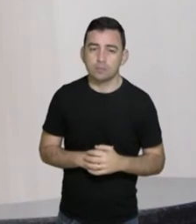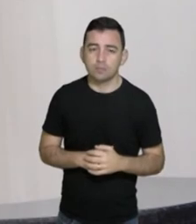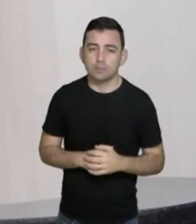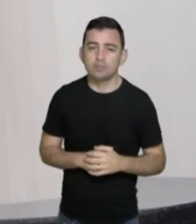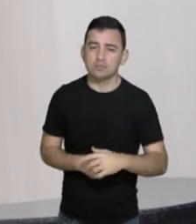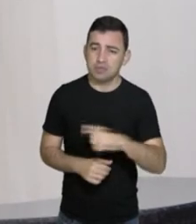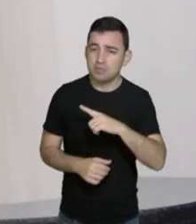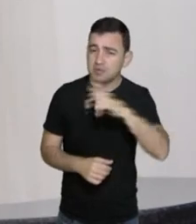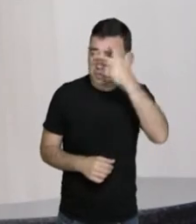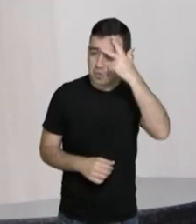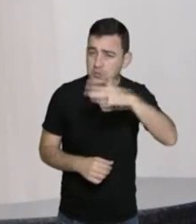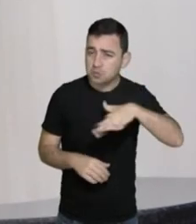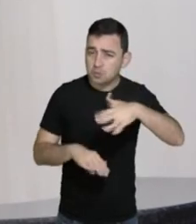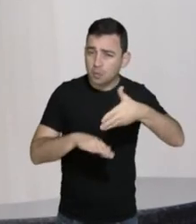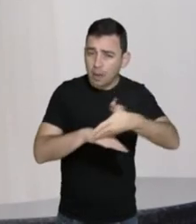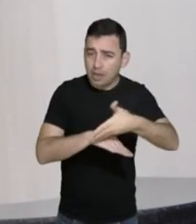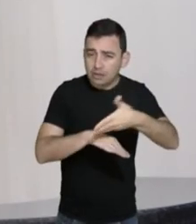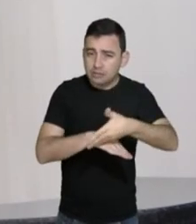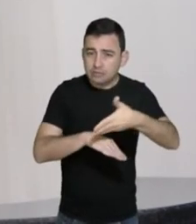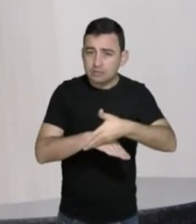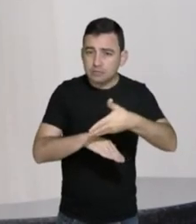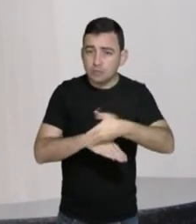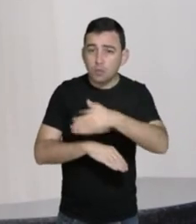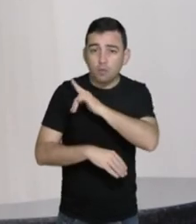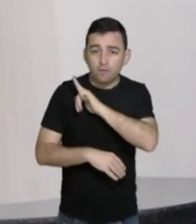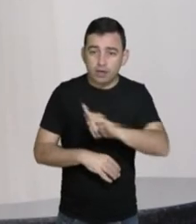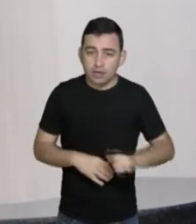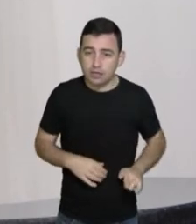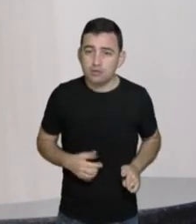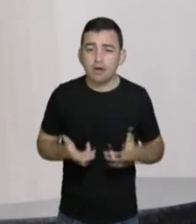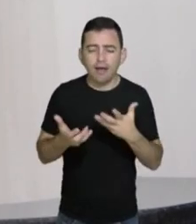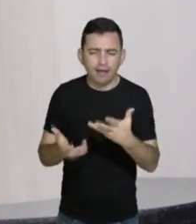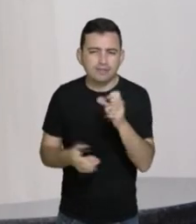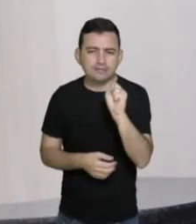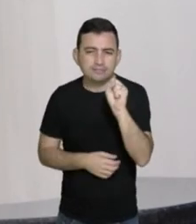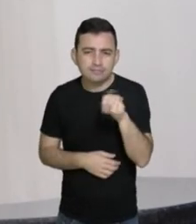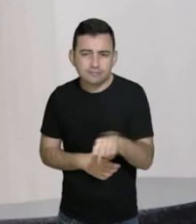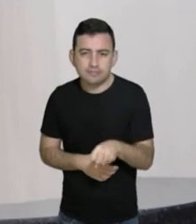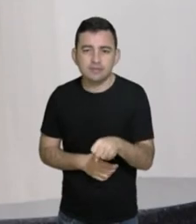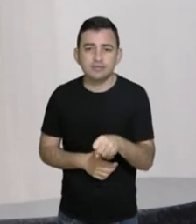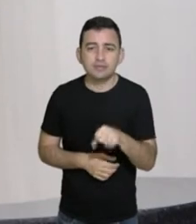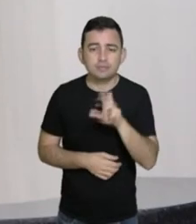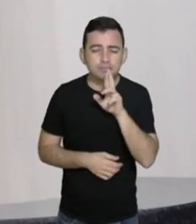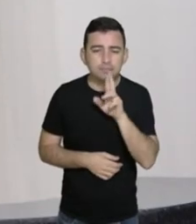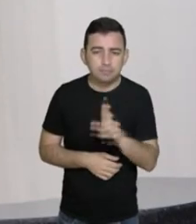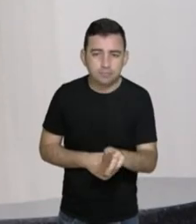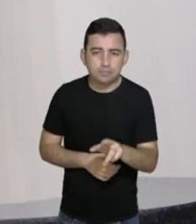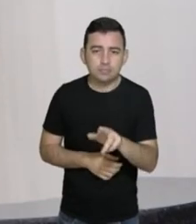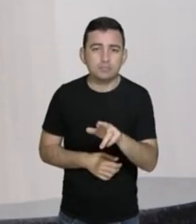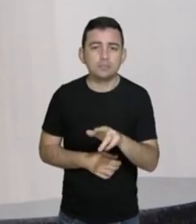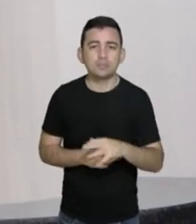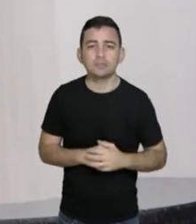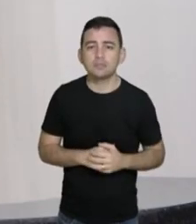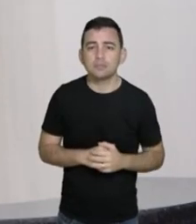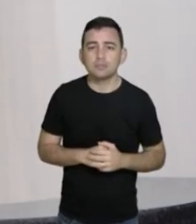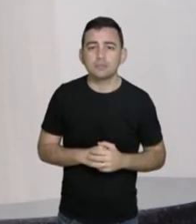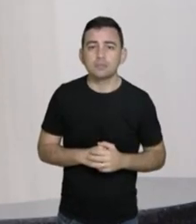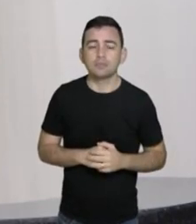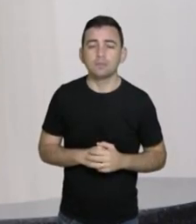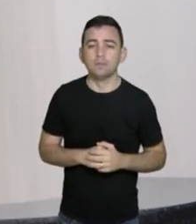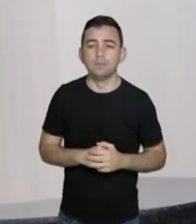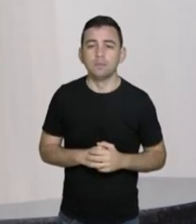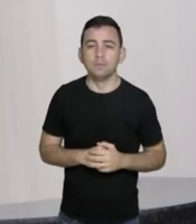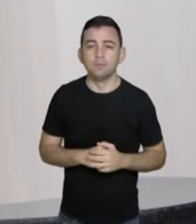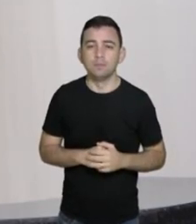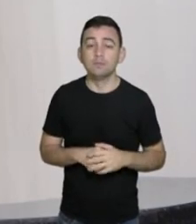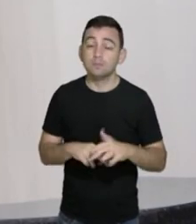pessoas que participam, de certa forma, do governo, que querem, sim, resultado para a sua gente. E